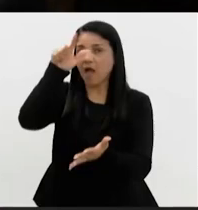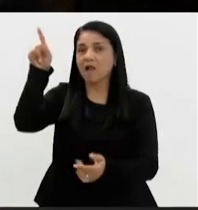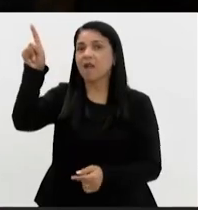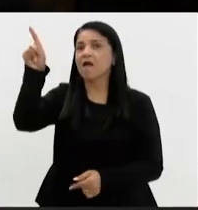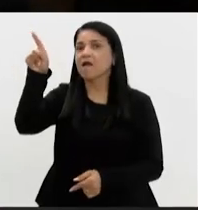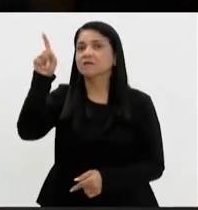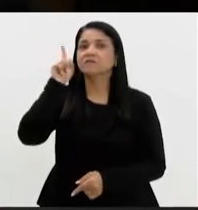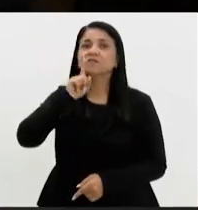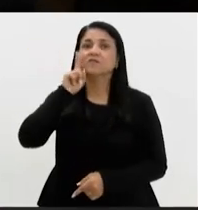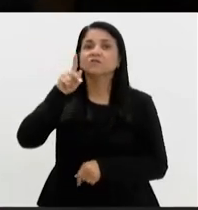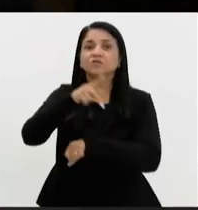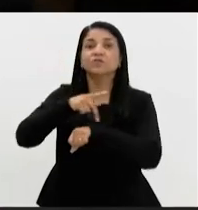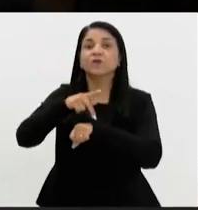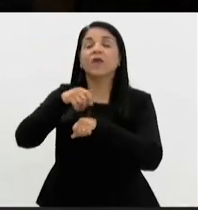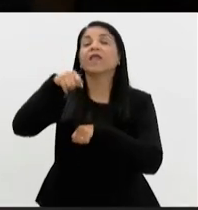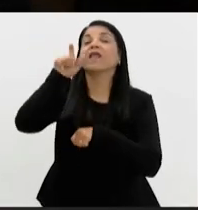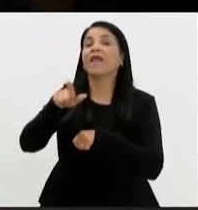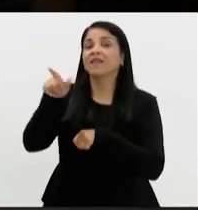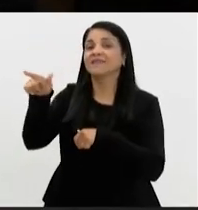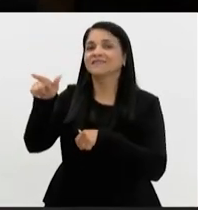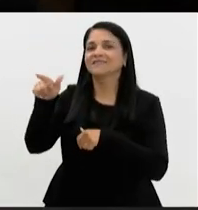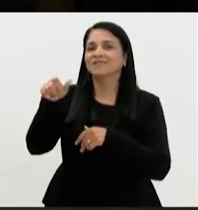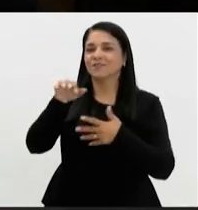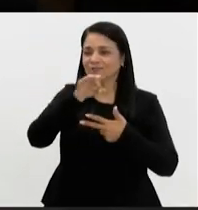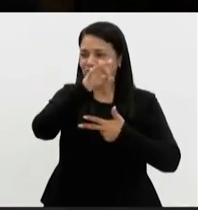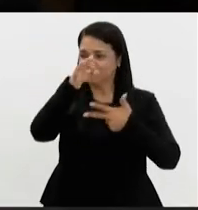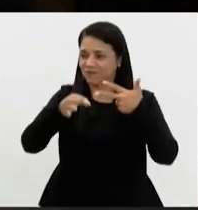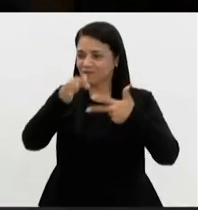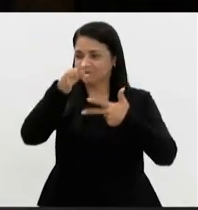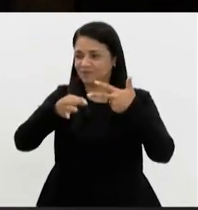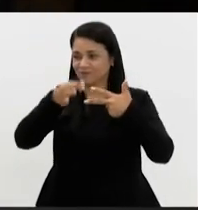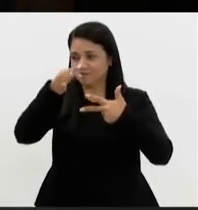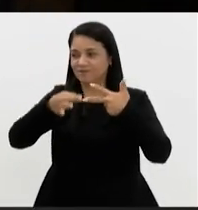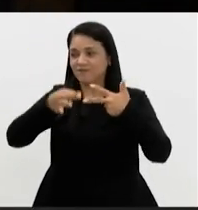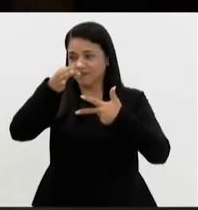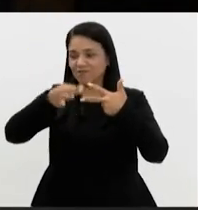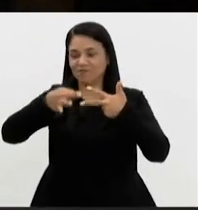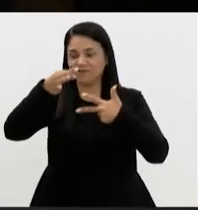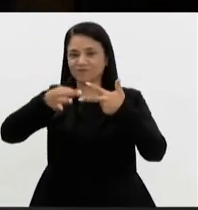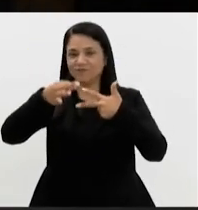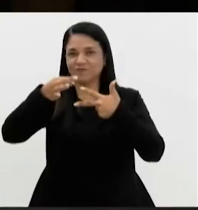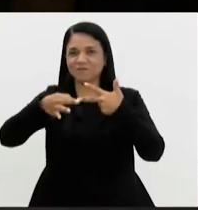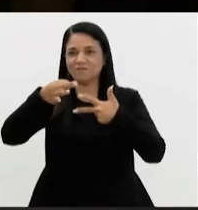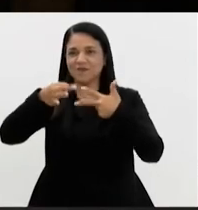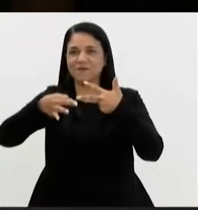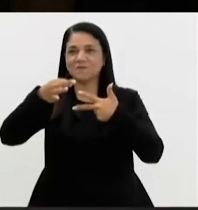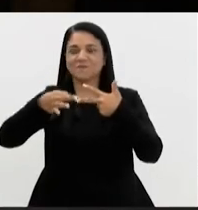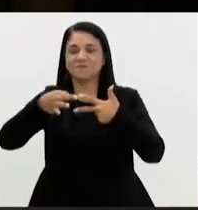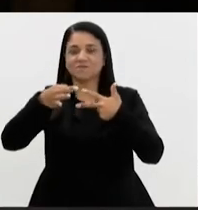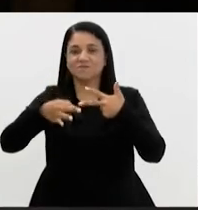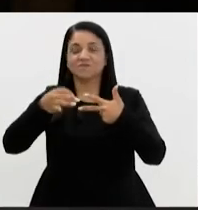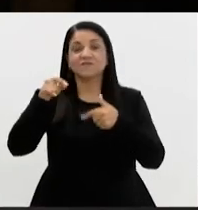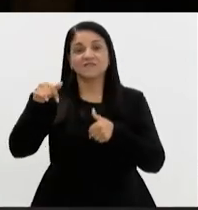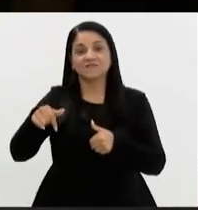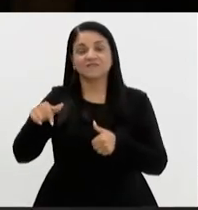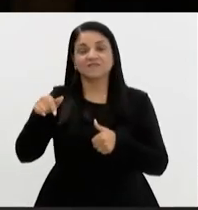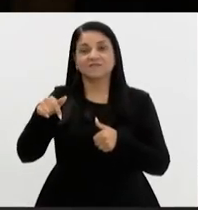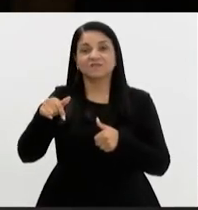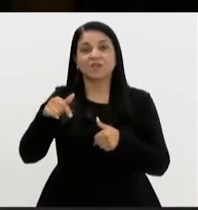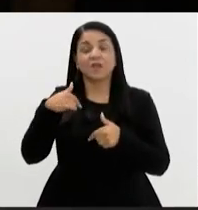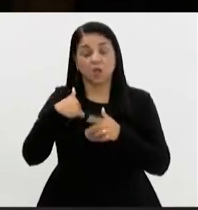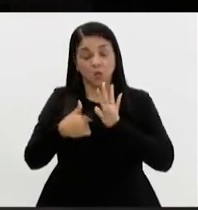Unidos o legislativo quem é que certifica as eleições aqui a justiça eleitoral então aqui eu eu eu